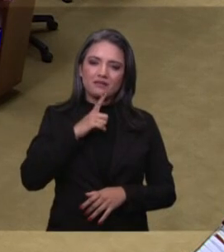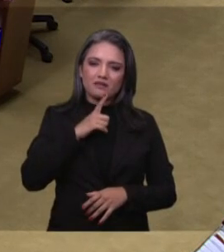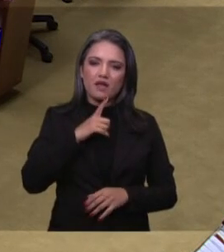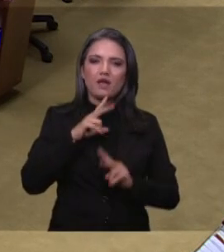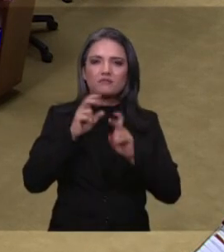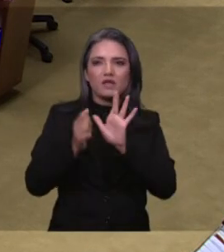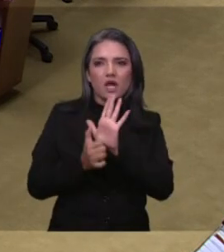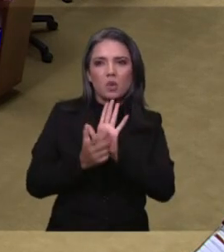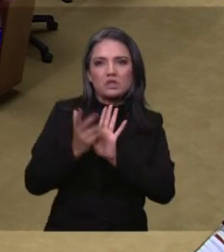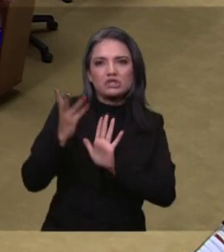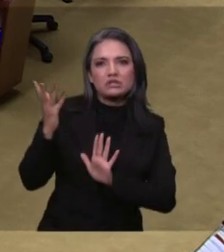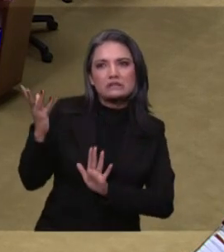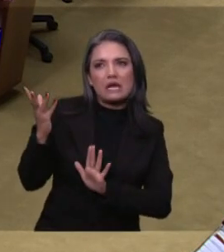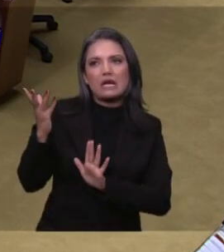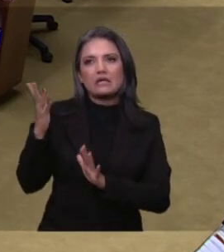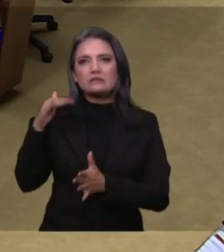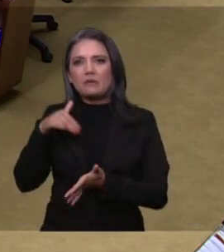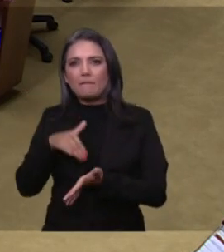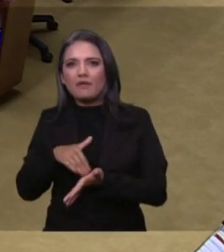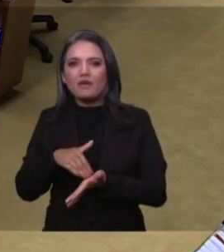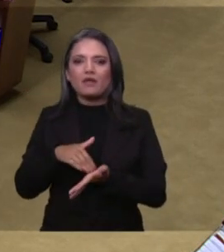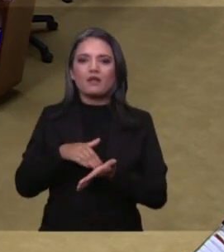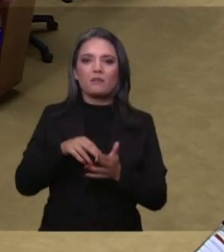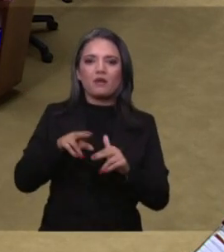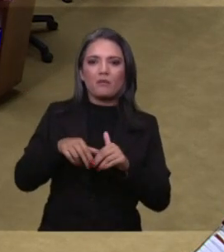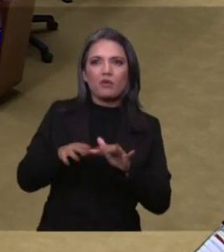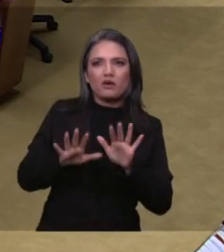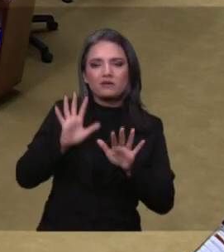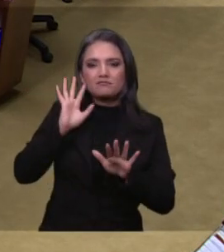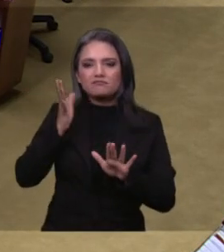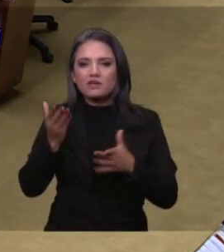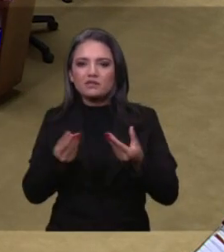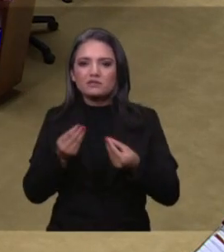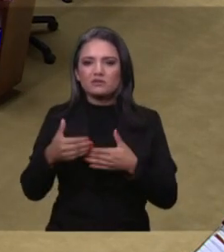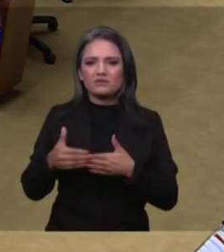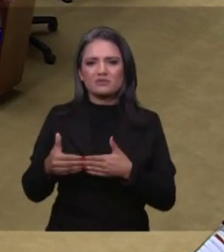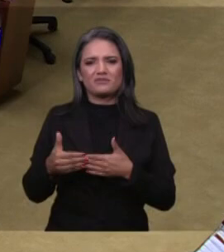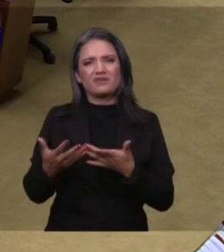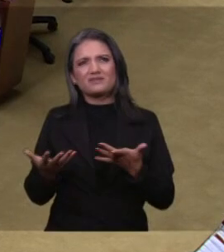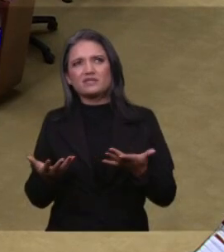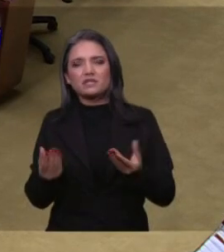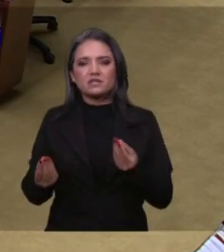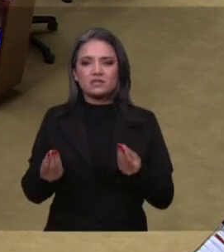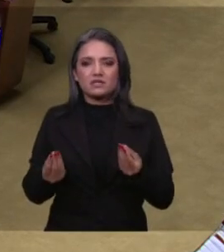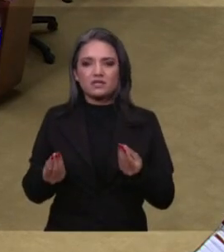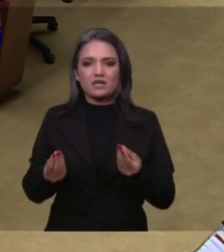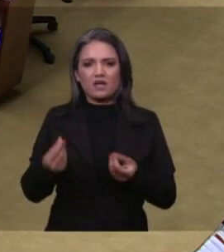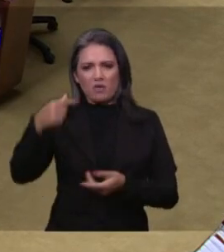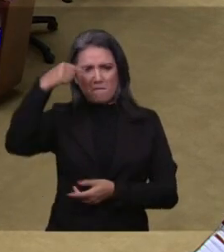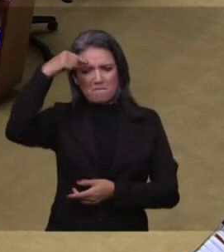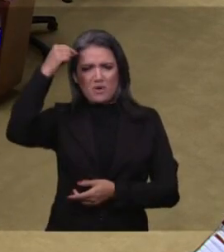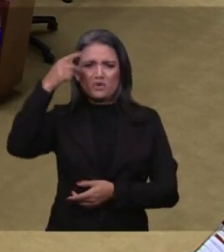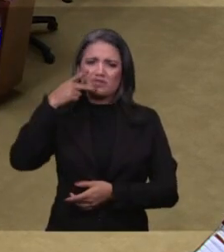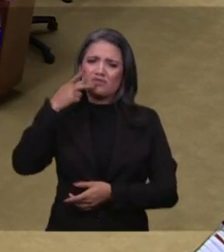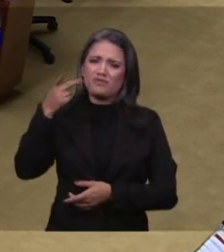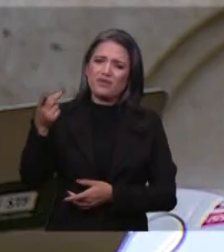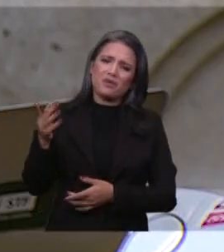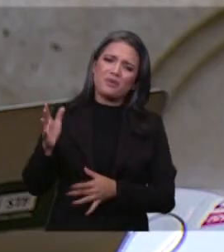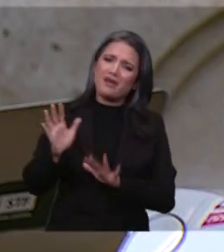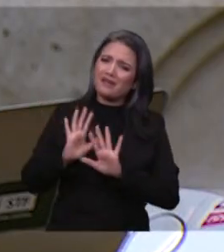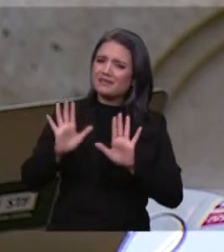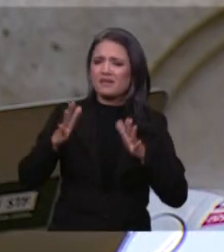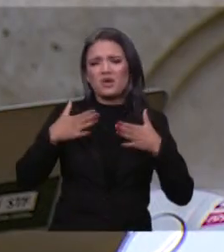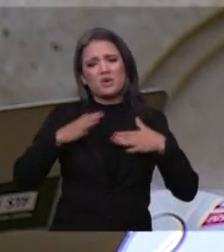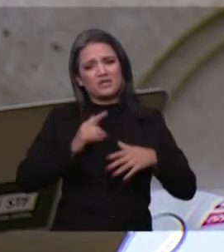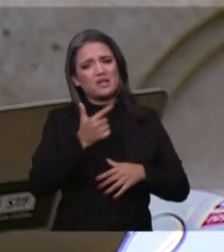quórum da modulação? Gente, essa questão... Deixa para a oportunidade. Deixa para cada dia sobre mim.